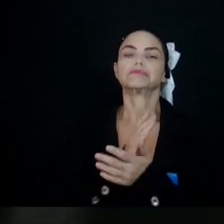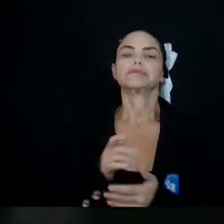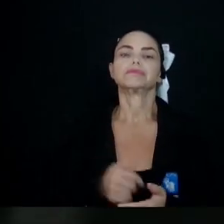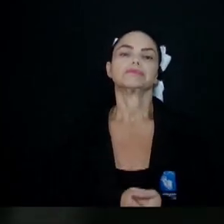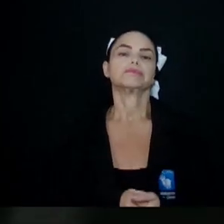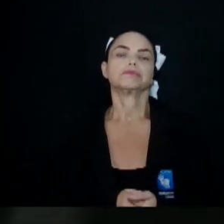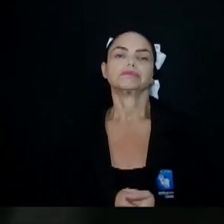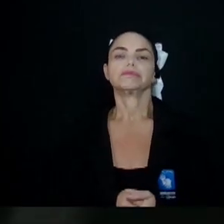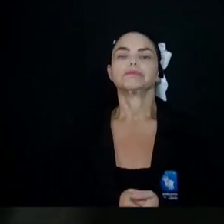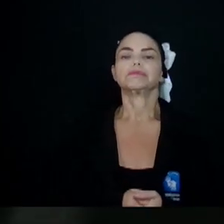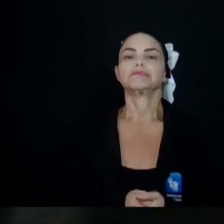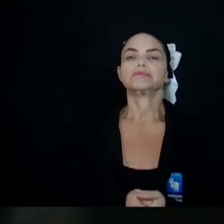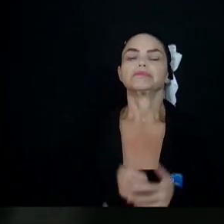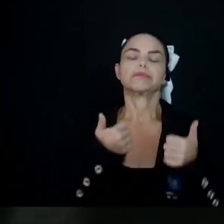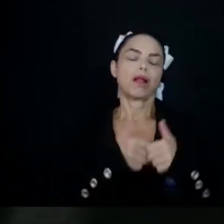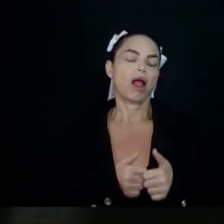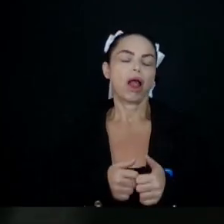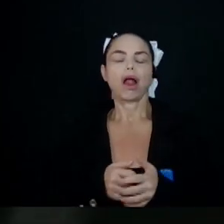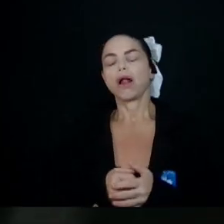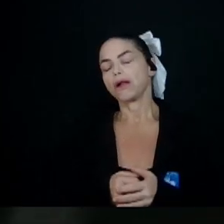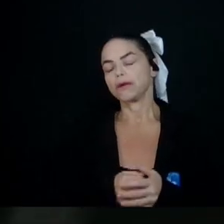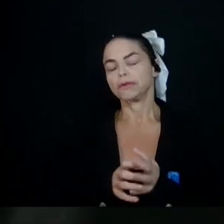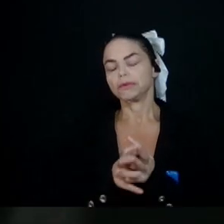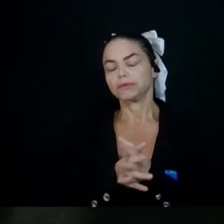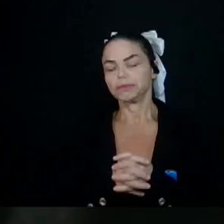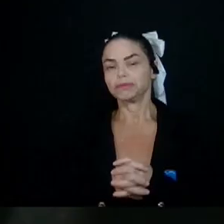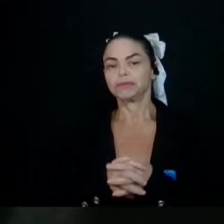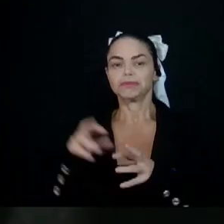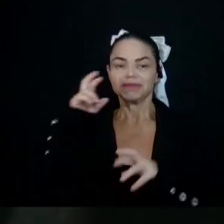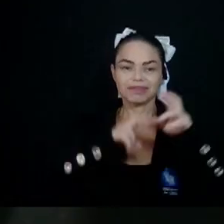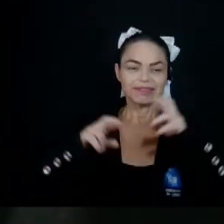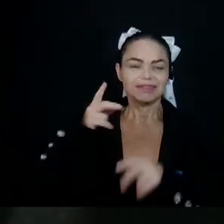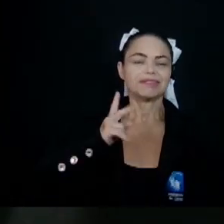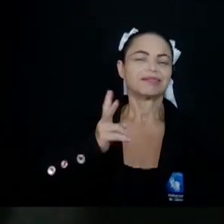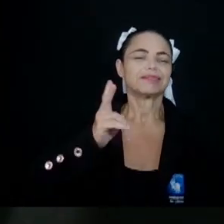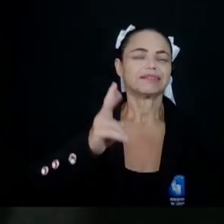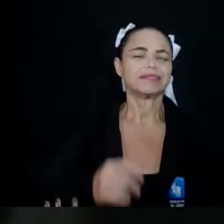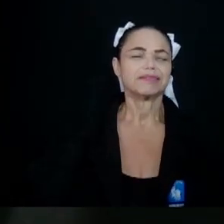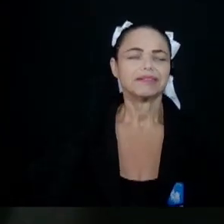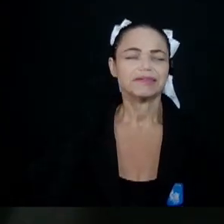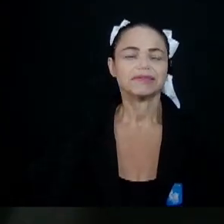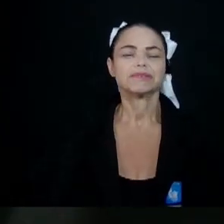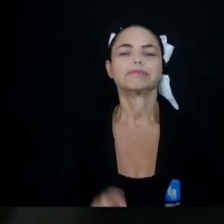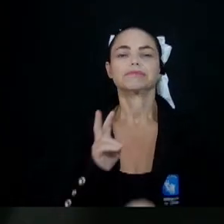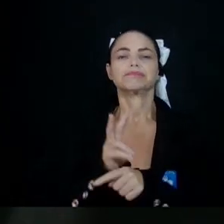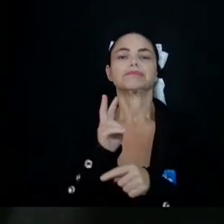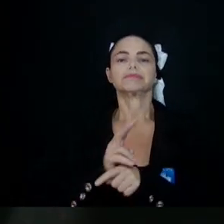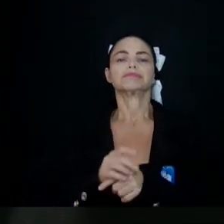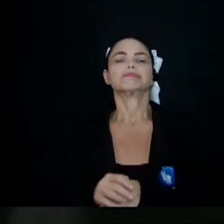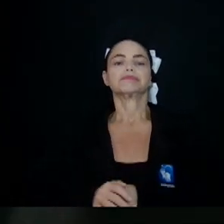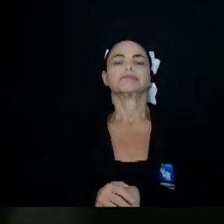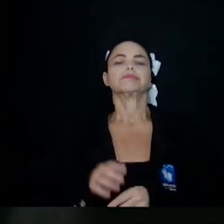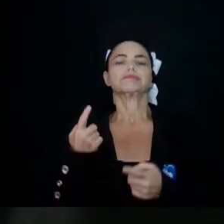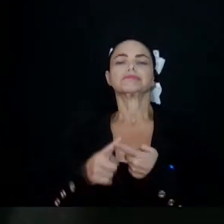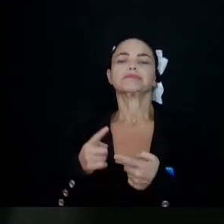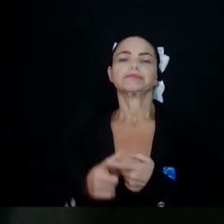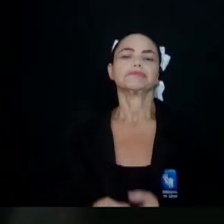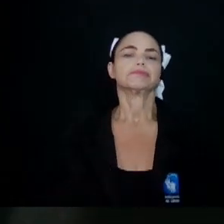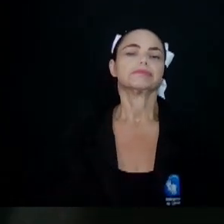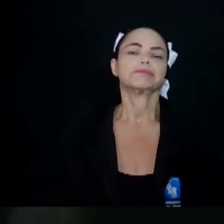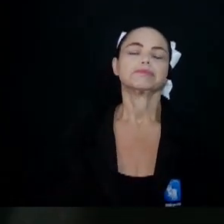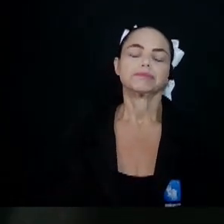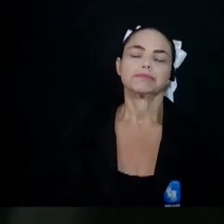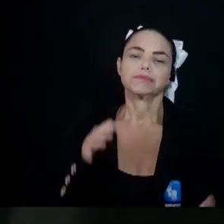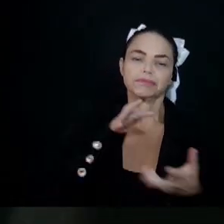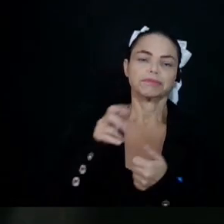tem que ficar aí, né, espionando o tempo todo. É cuidado, né, gente? É cuidado porque o momento que